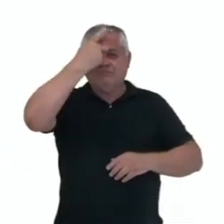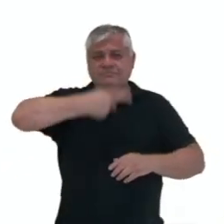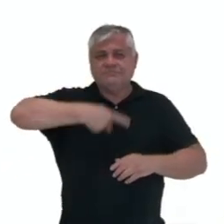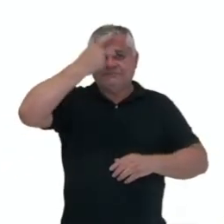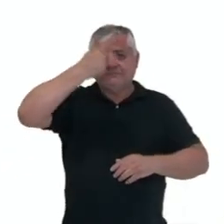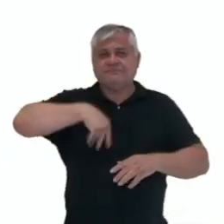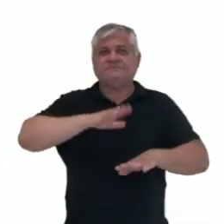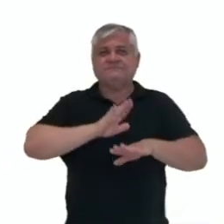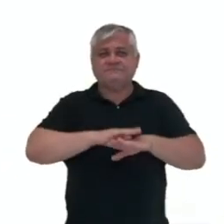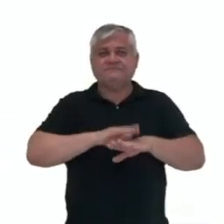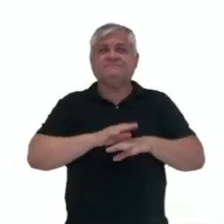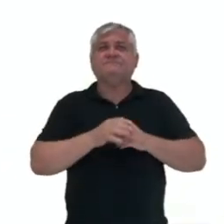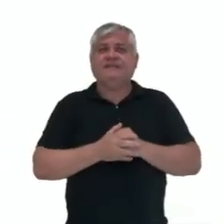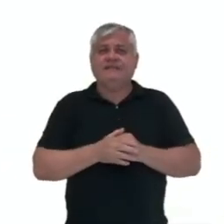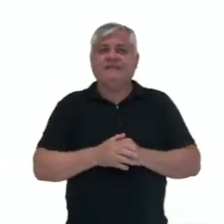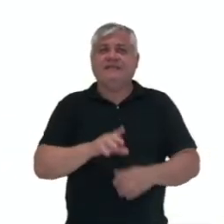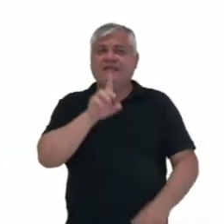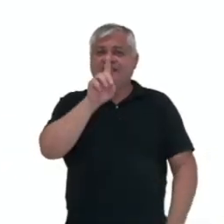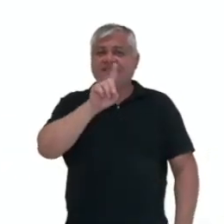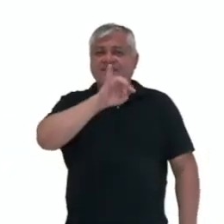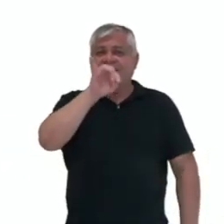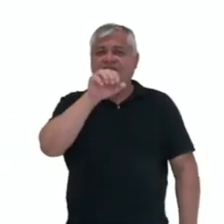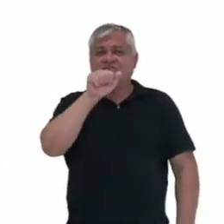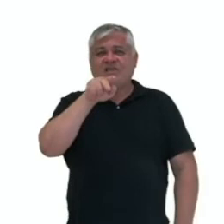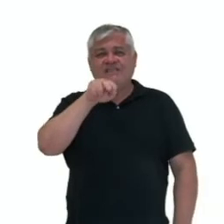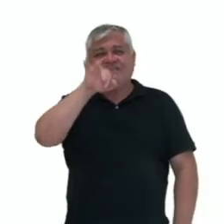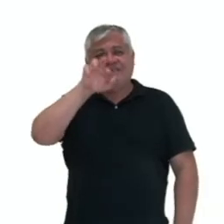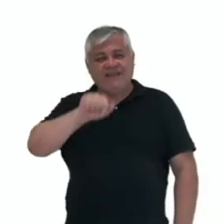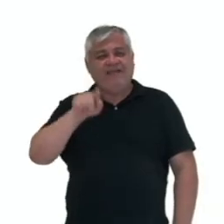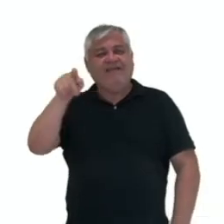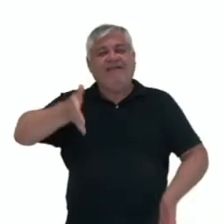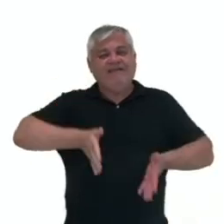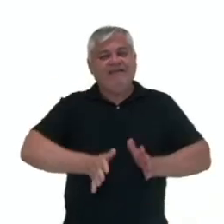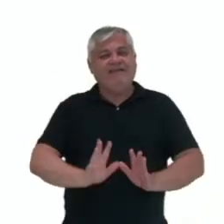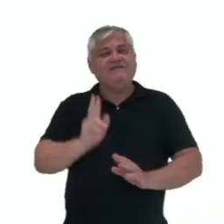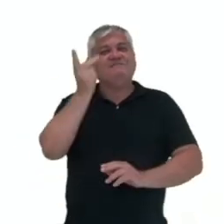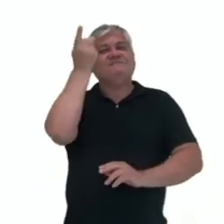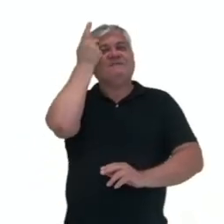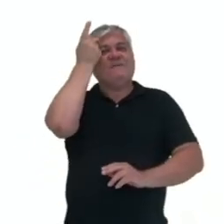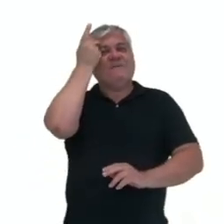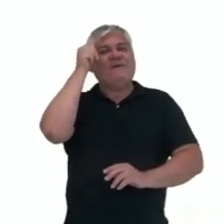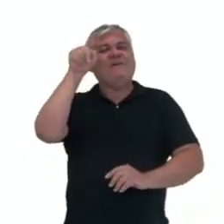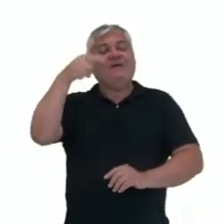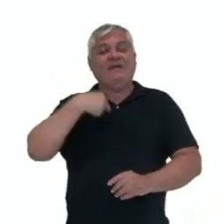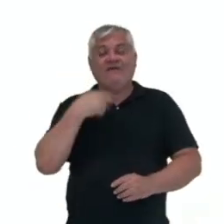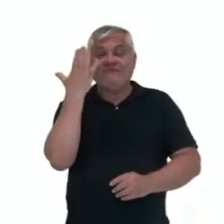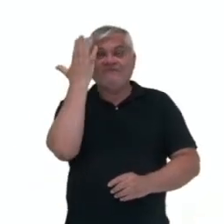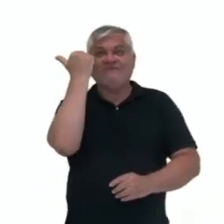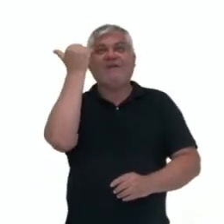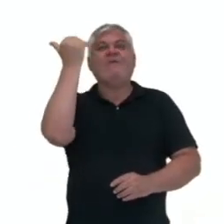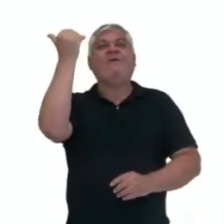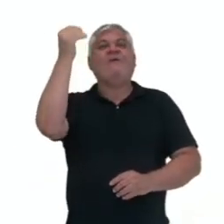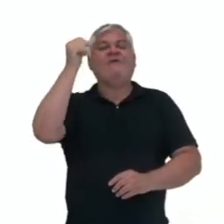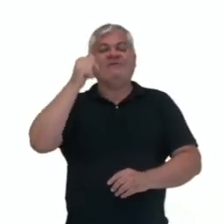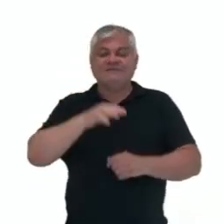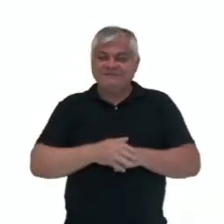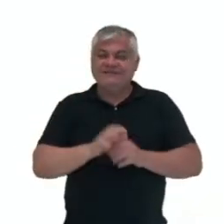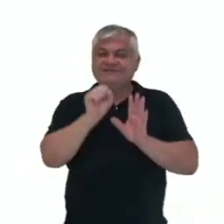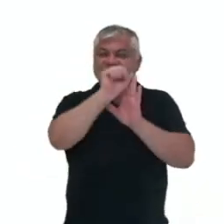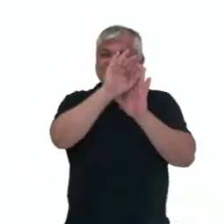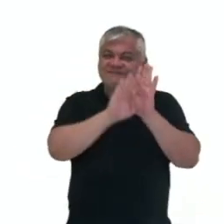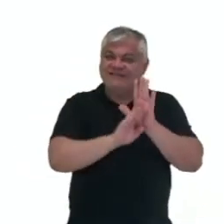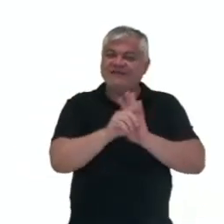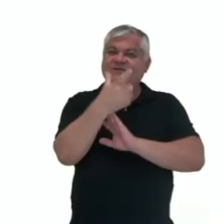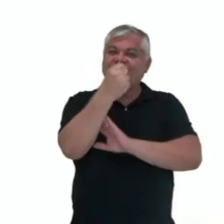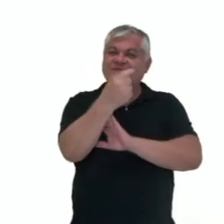elas a Dejanira da Mota e Silva, que nasceu no interior de São Paulo em 1914 e foi uma importante artista da primeira metade do século XX, e sua